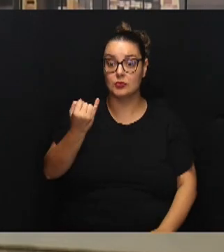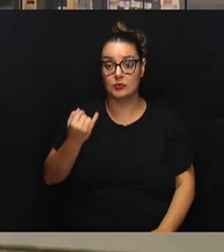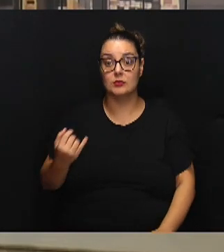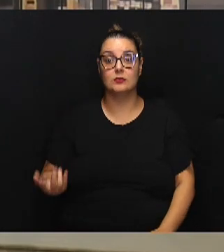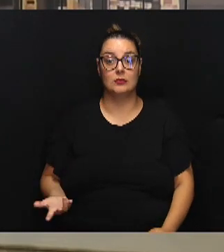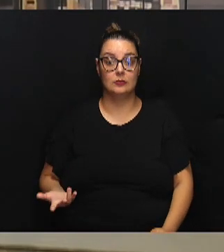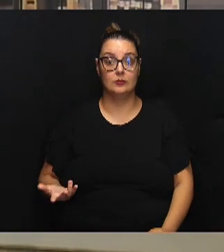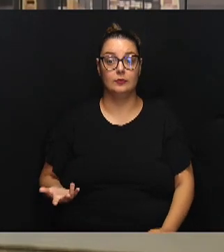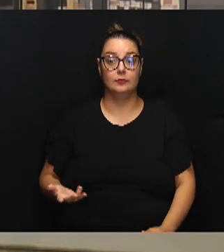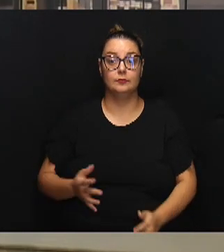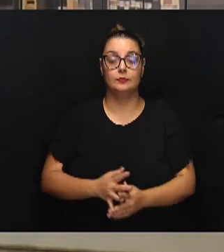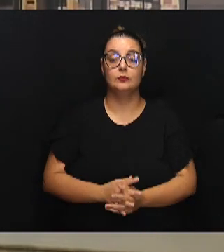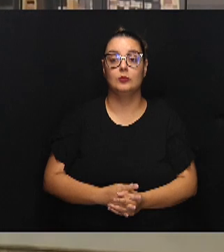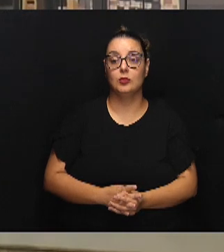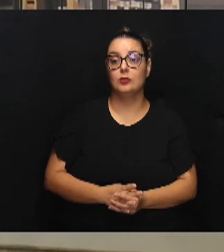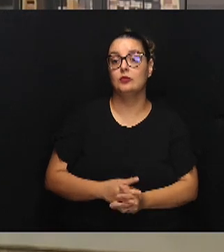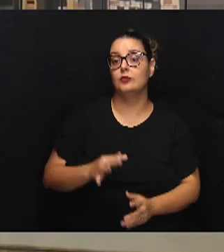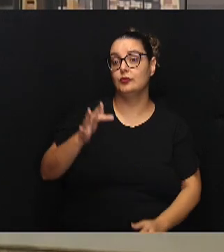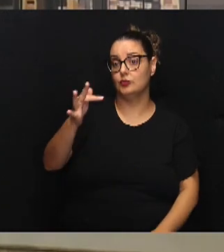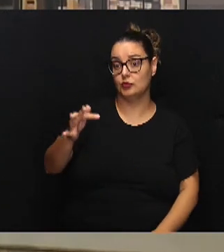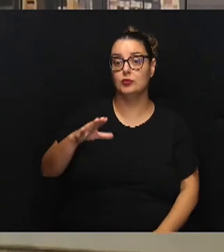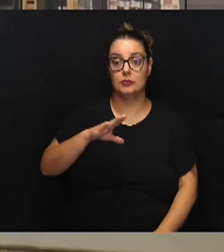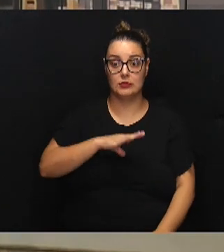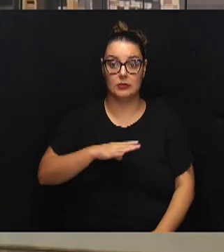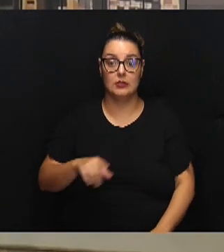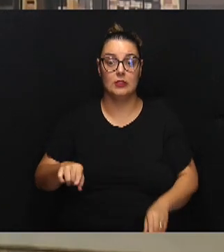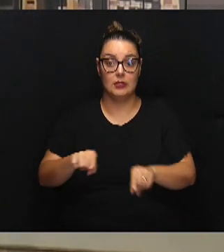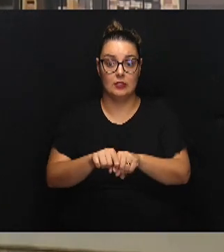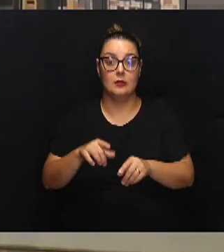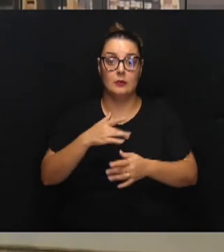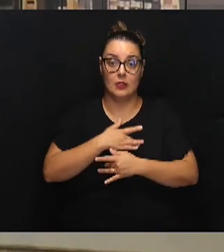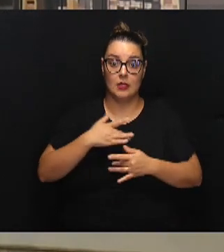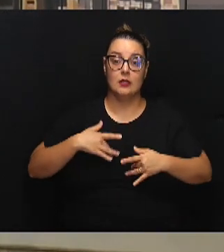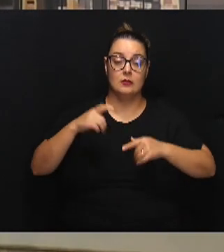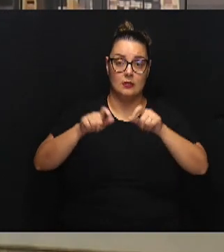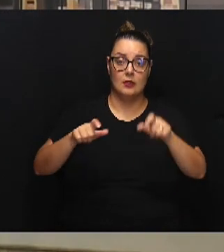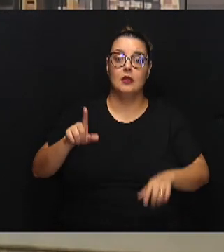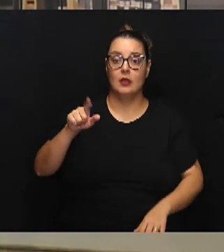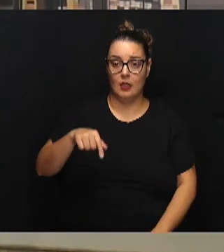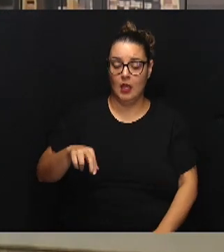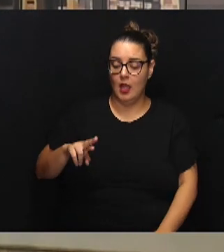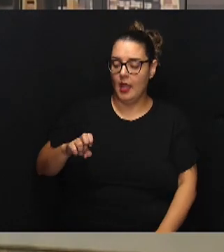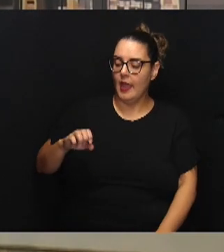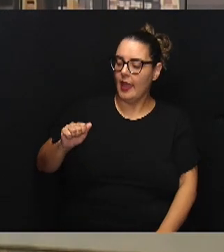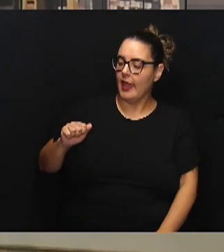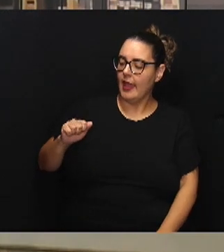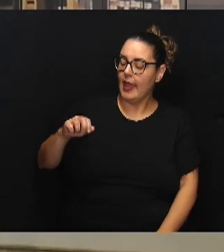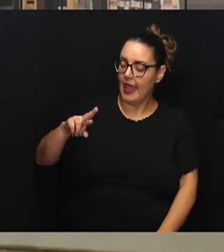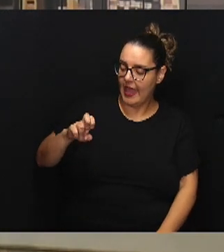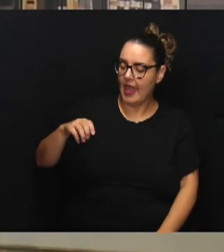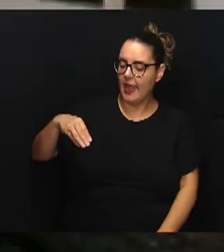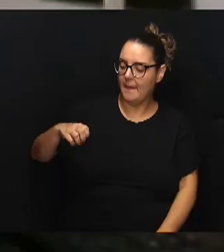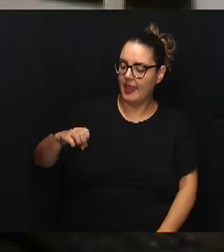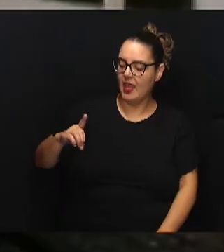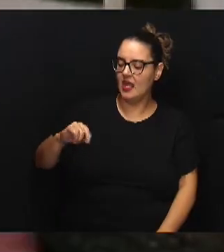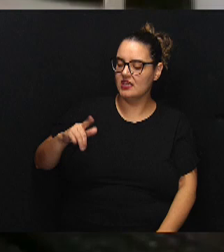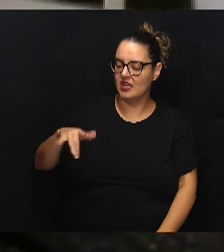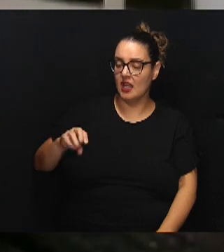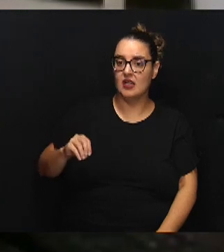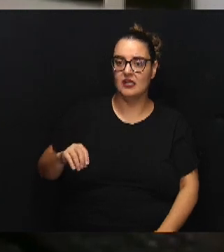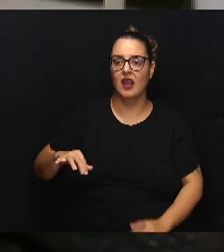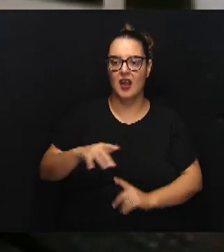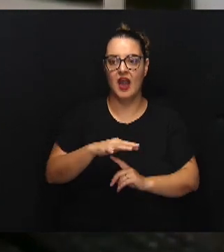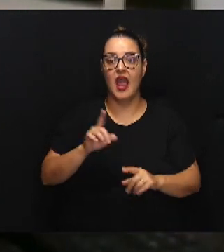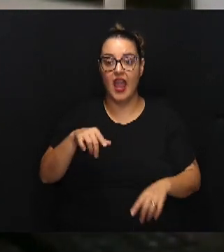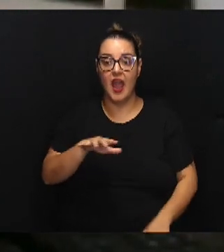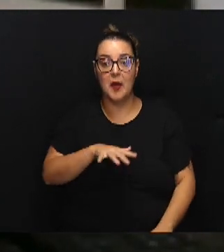né? Para o futuro das cidades e para a saúde das pessoas, que é a remediação ambiental, né? Esse é um campo que ele